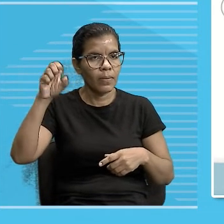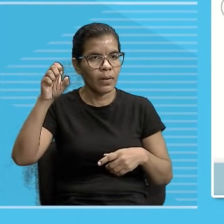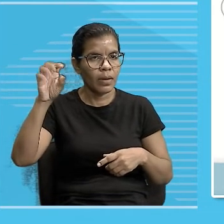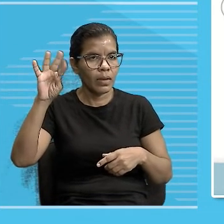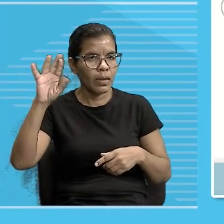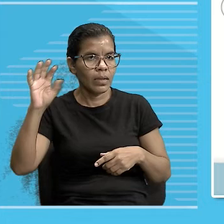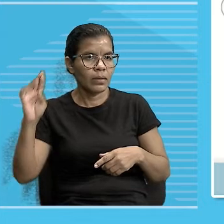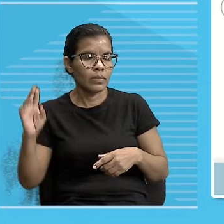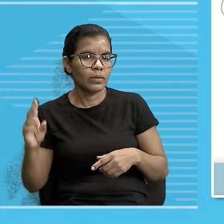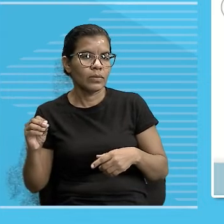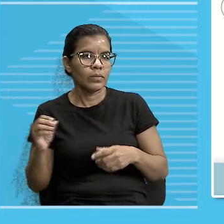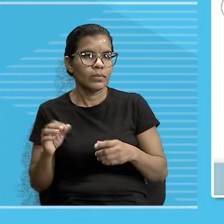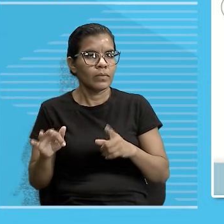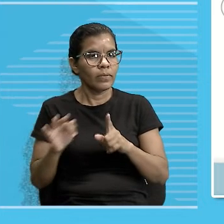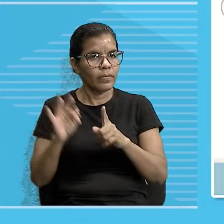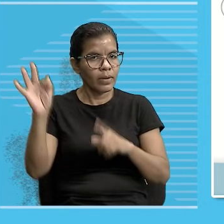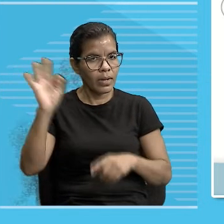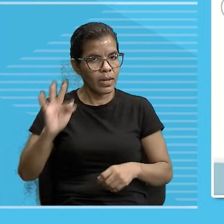No termômetro em